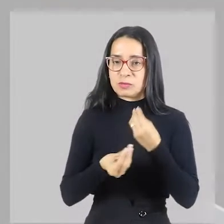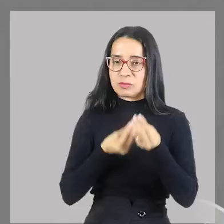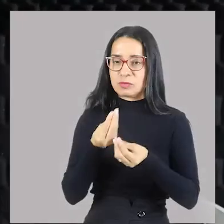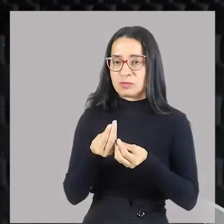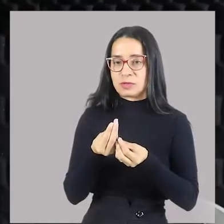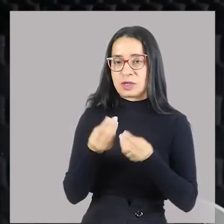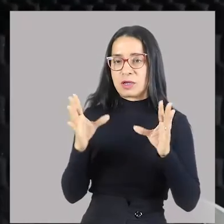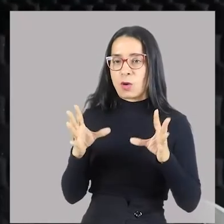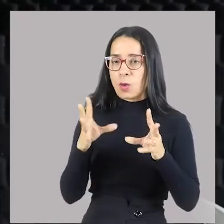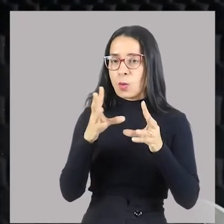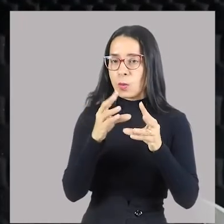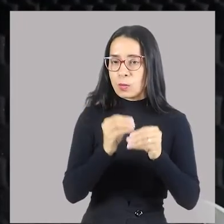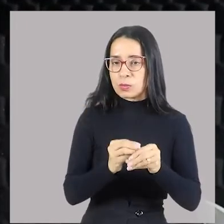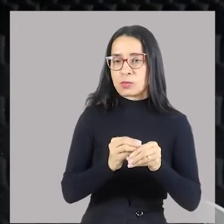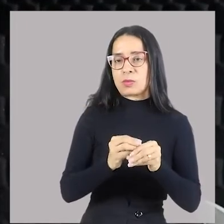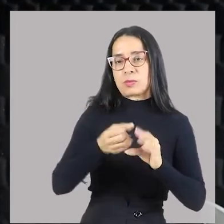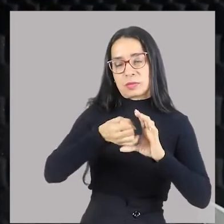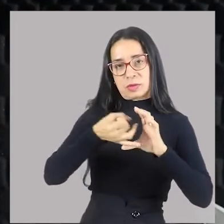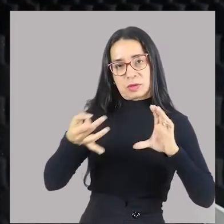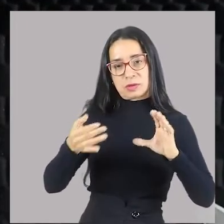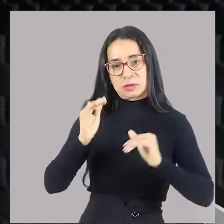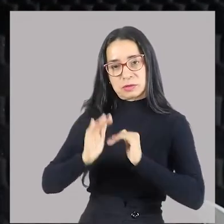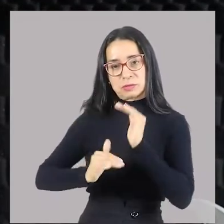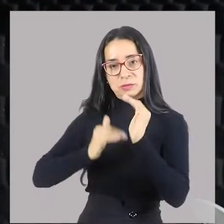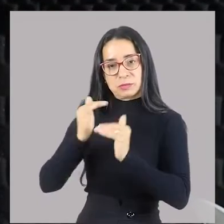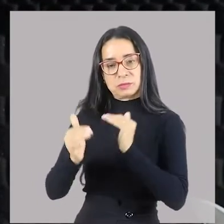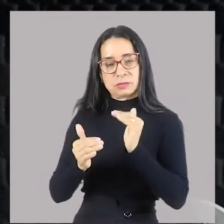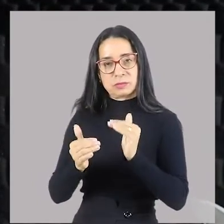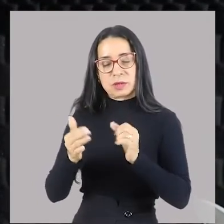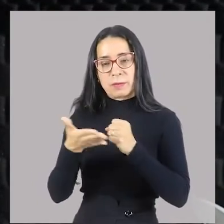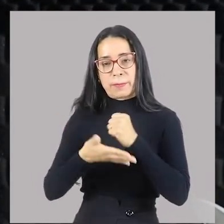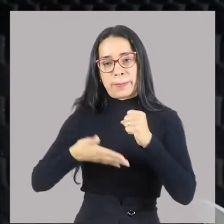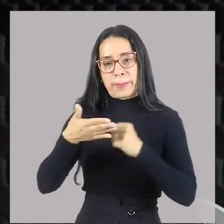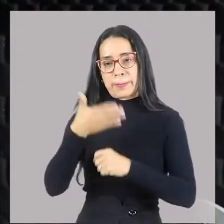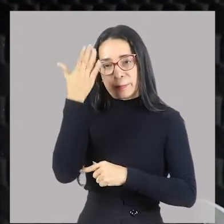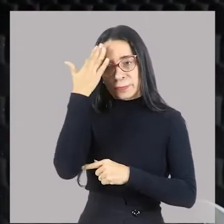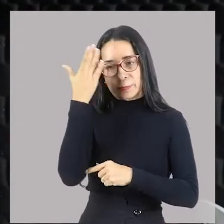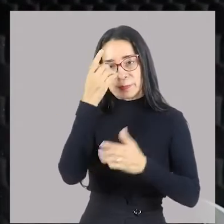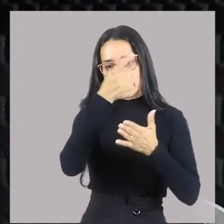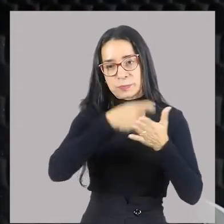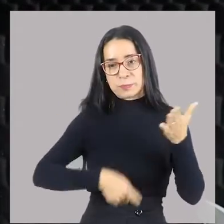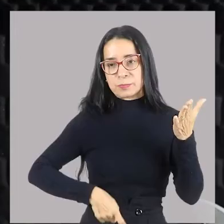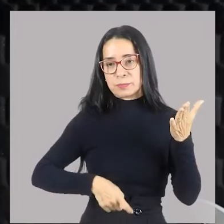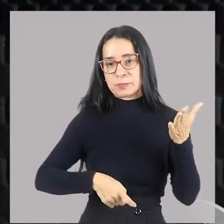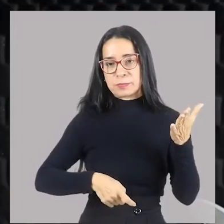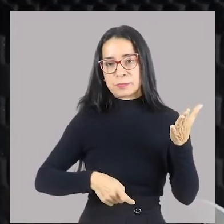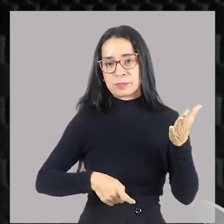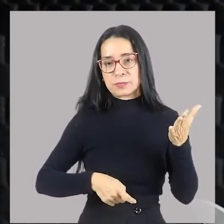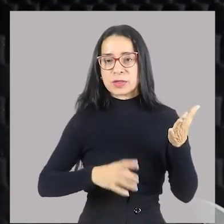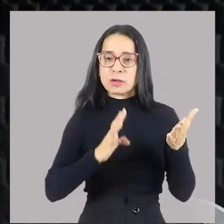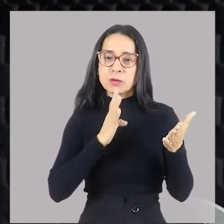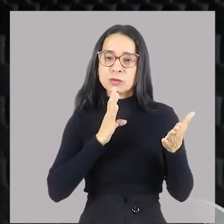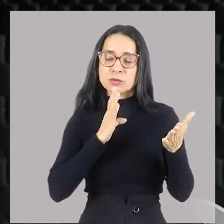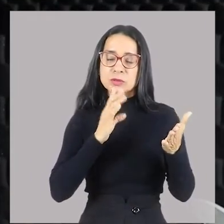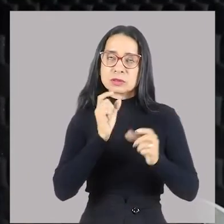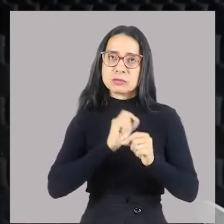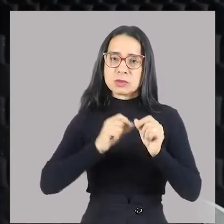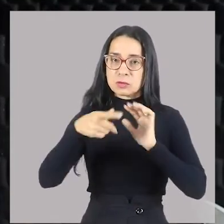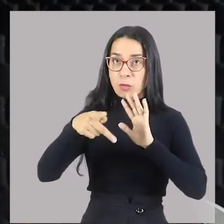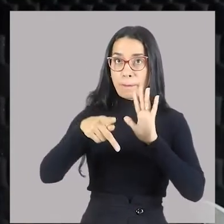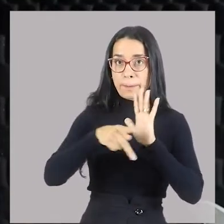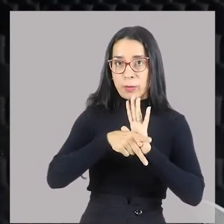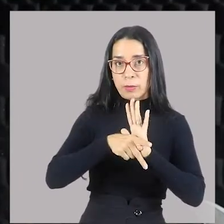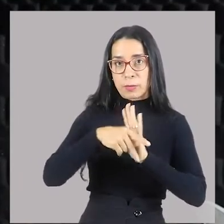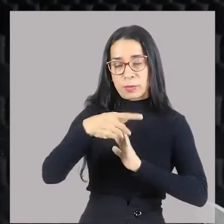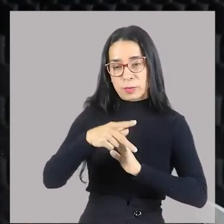os aspectos de desenvolvimento. Com base na compreensão do texto, transcritos e dos seus conhecimentos,